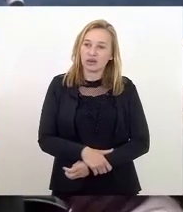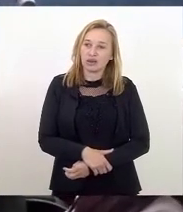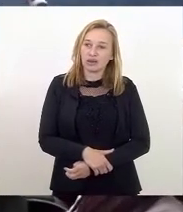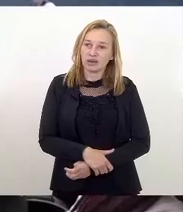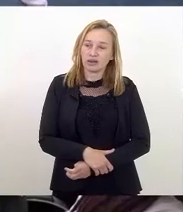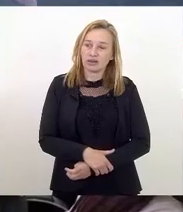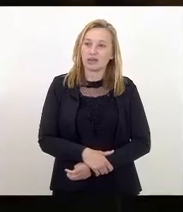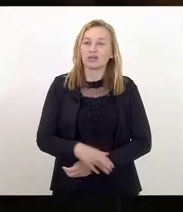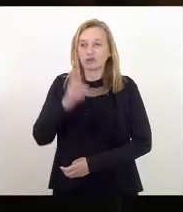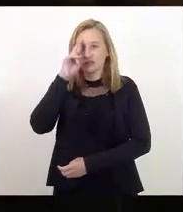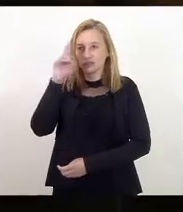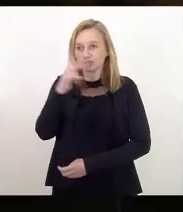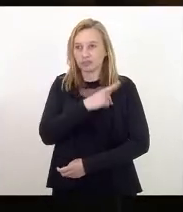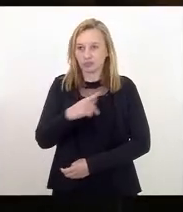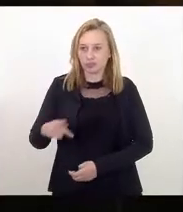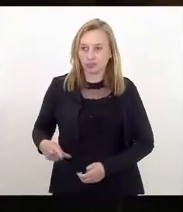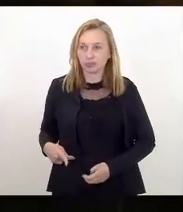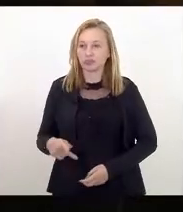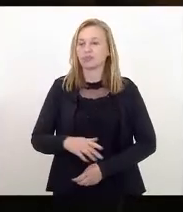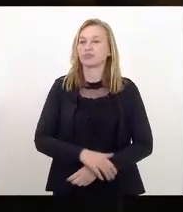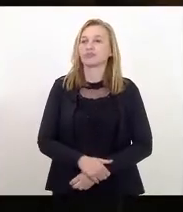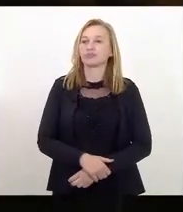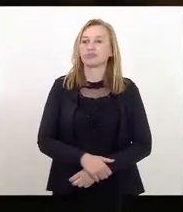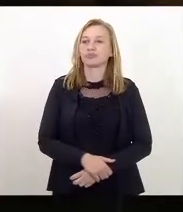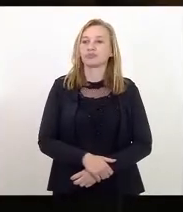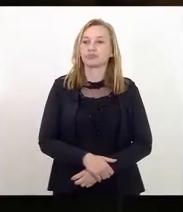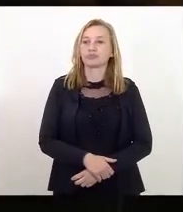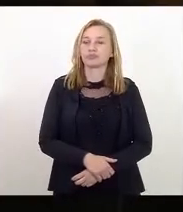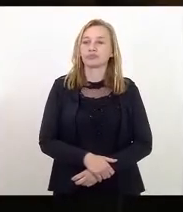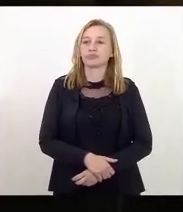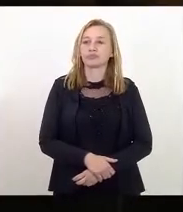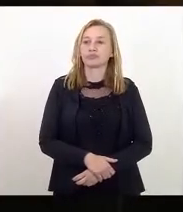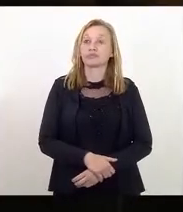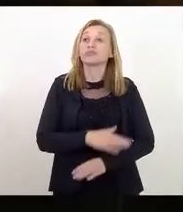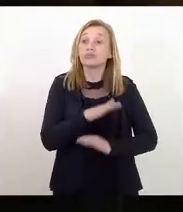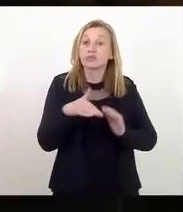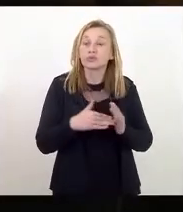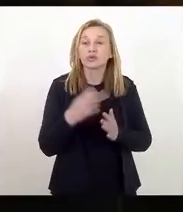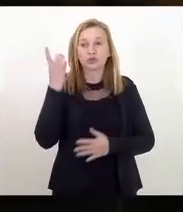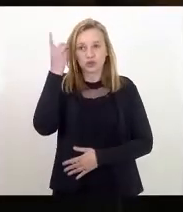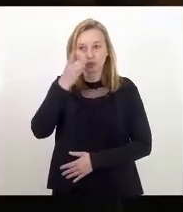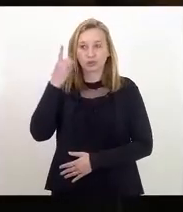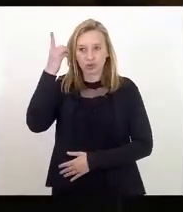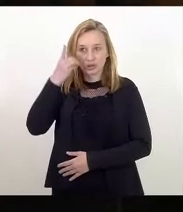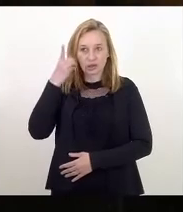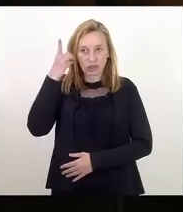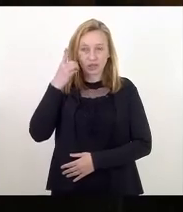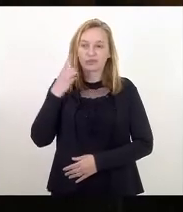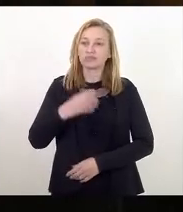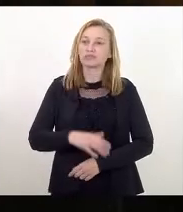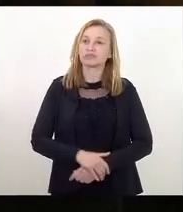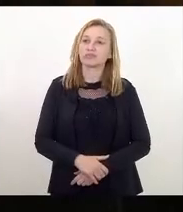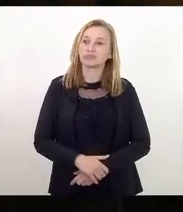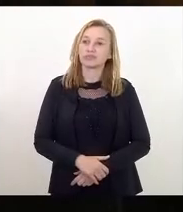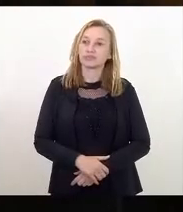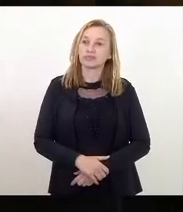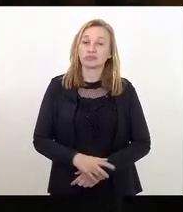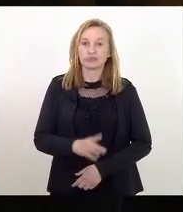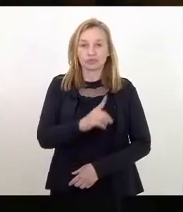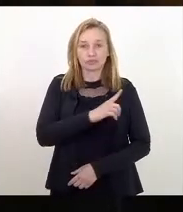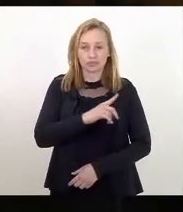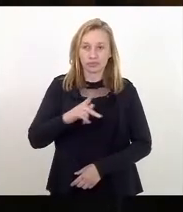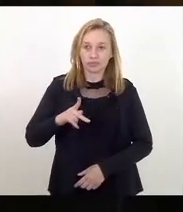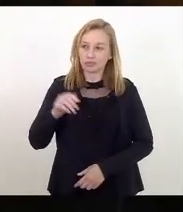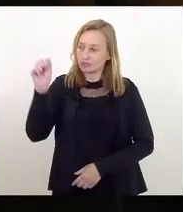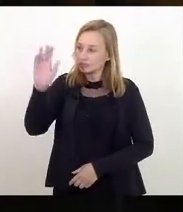Senhor presidente, senhoras e senhores deputados, caríssimo defensor-geral